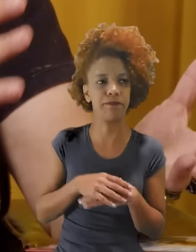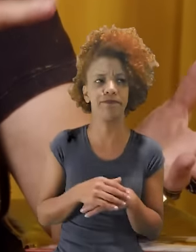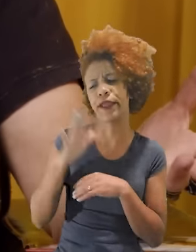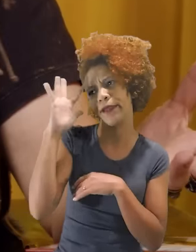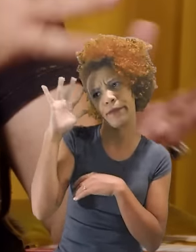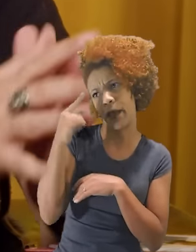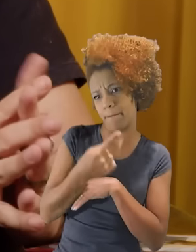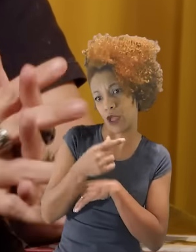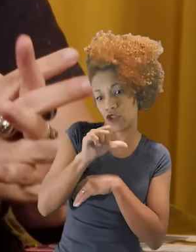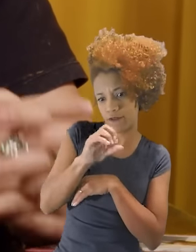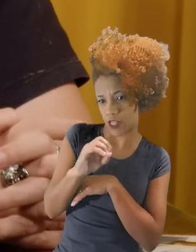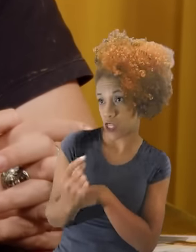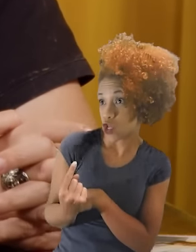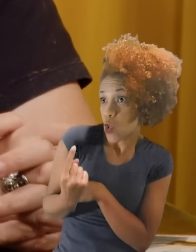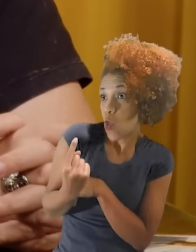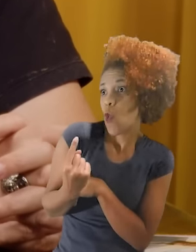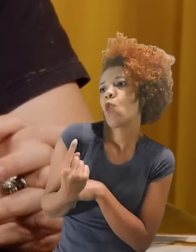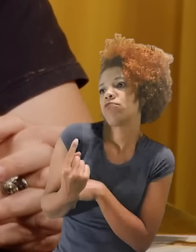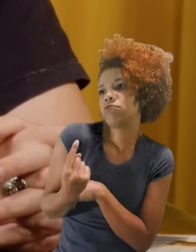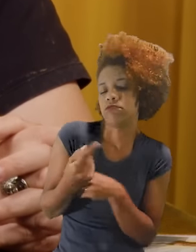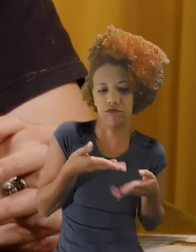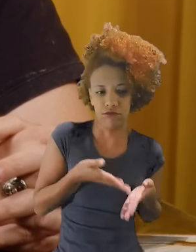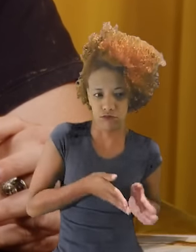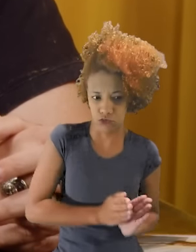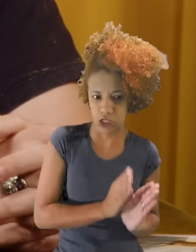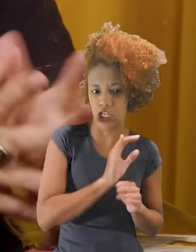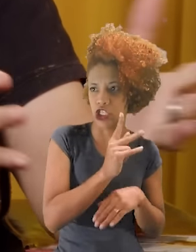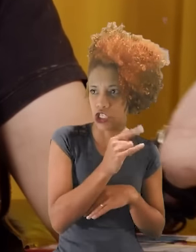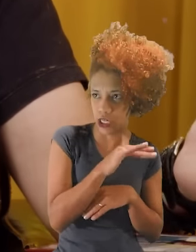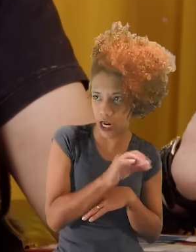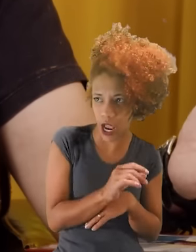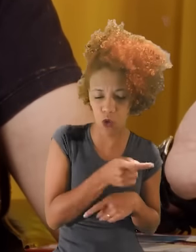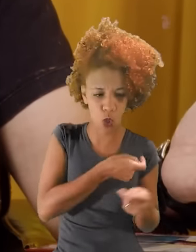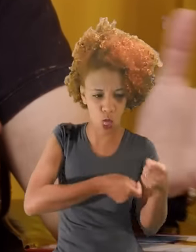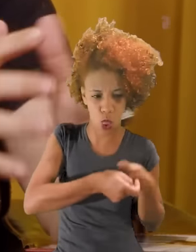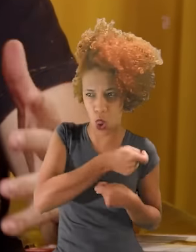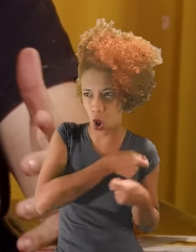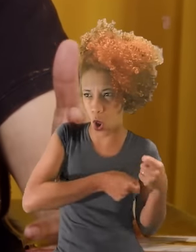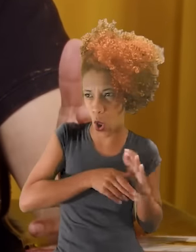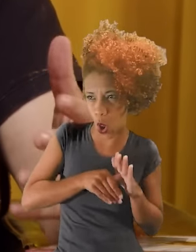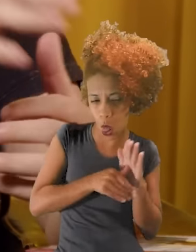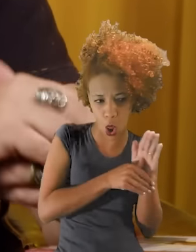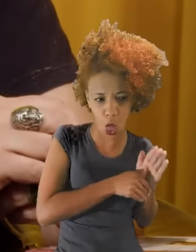falando aqui em 1901, o ano que ele nasceu, eles moravam em Chicago, dominada pela máfia, né?